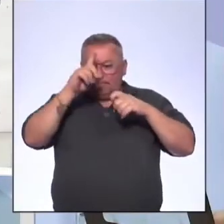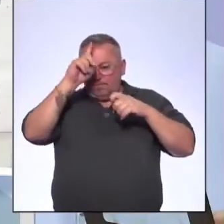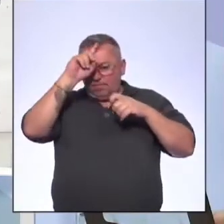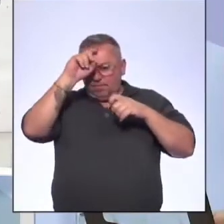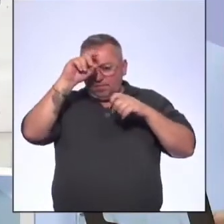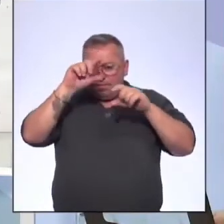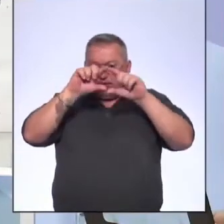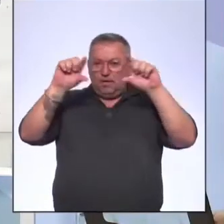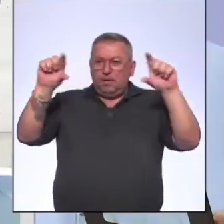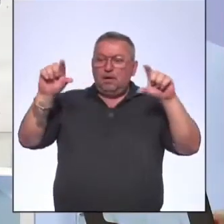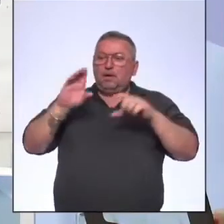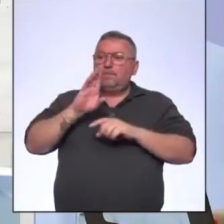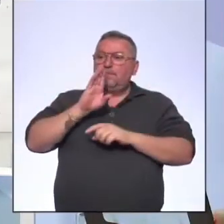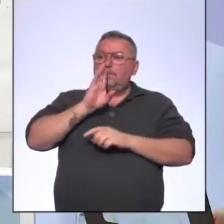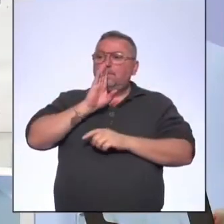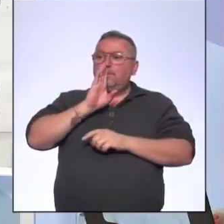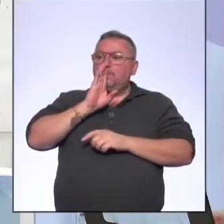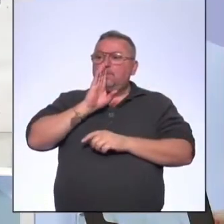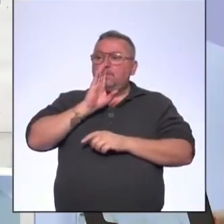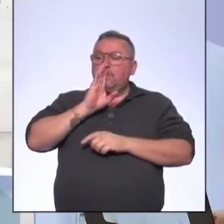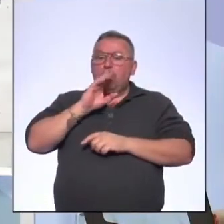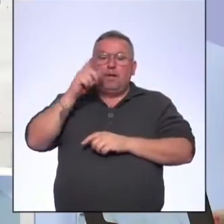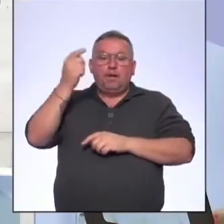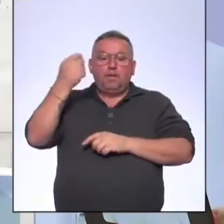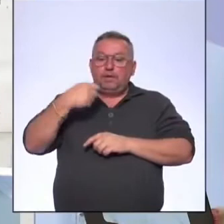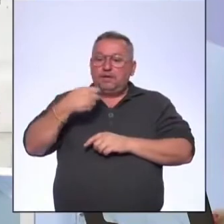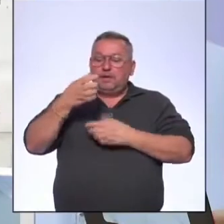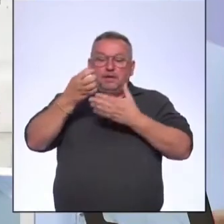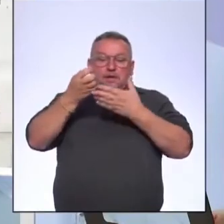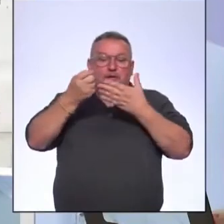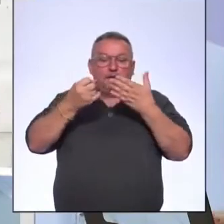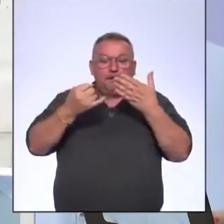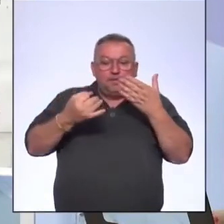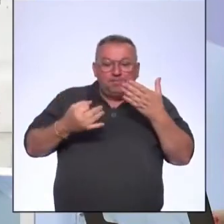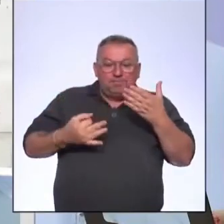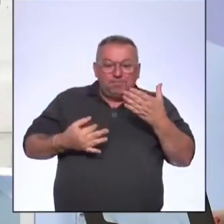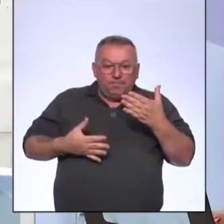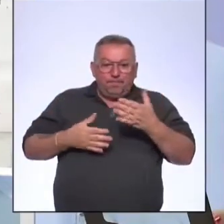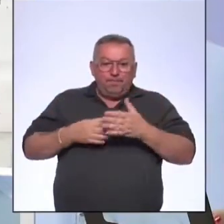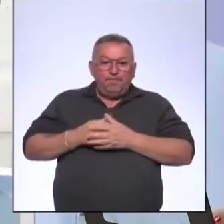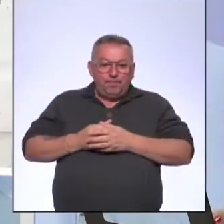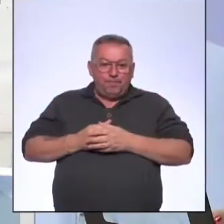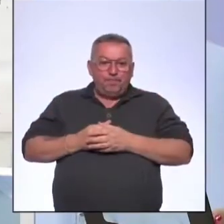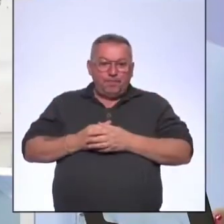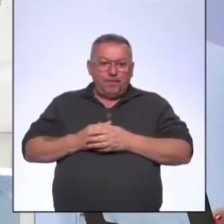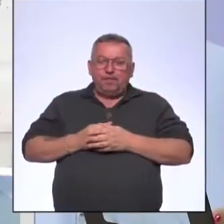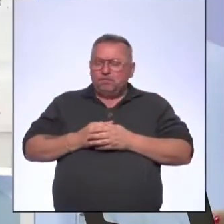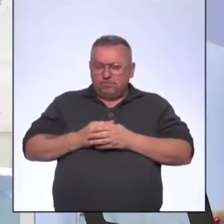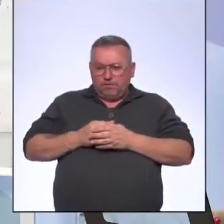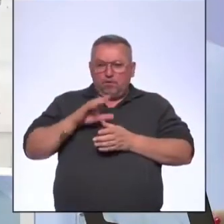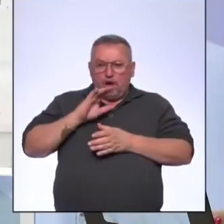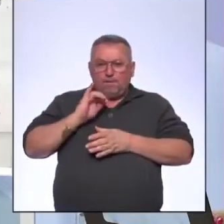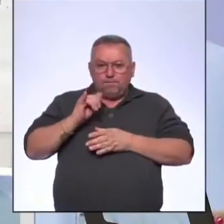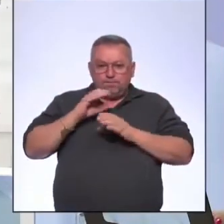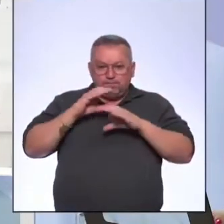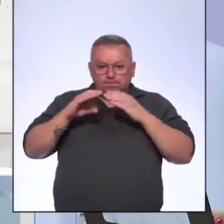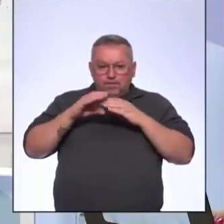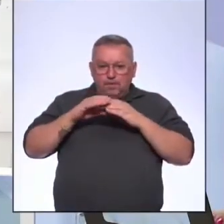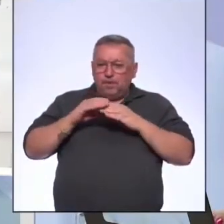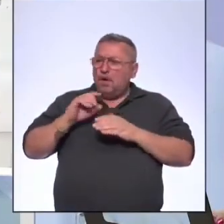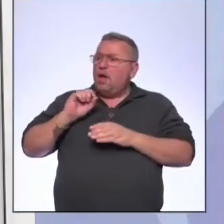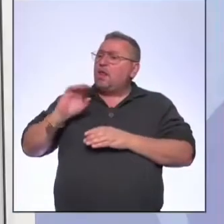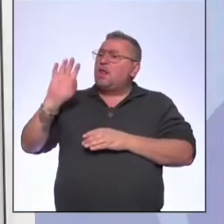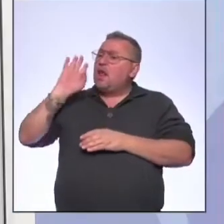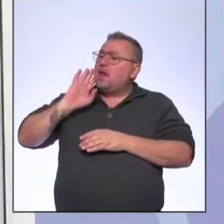lá, silêncio. Ponto. Não precisa ter toda a expressividade, certo? Comunicou. E que